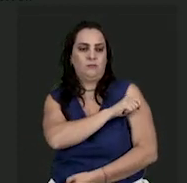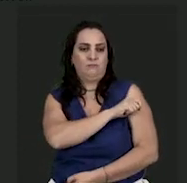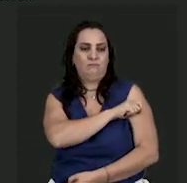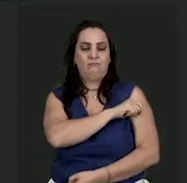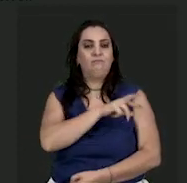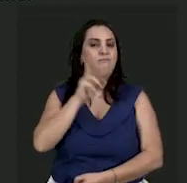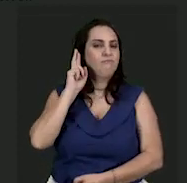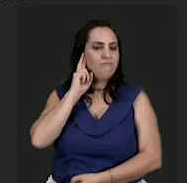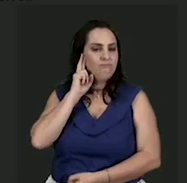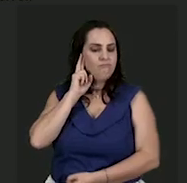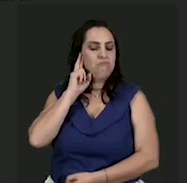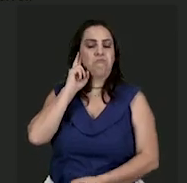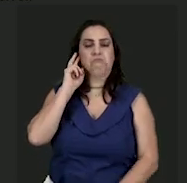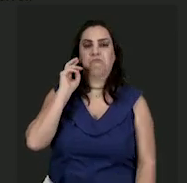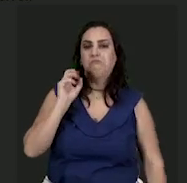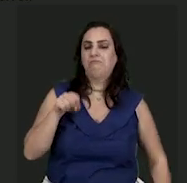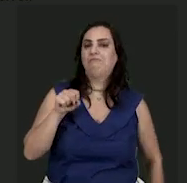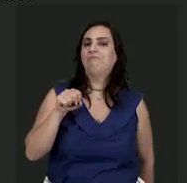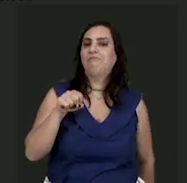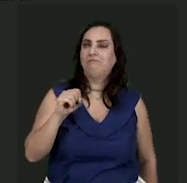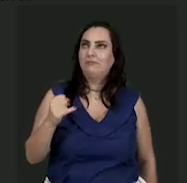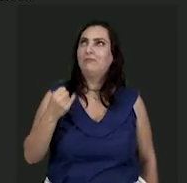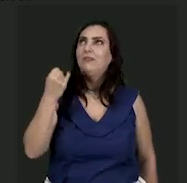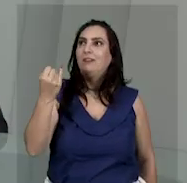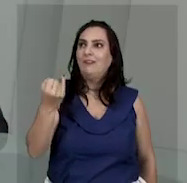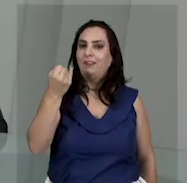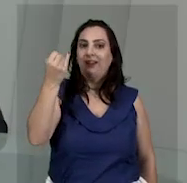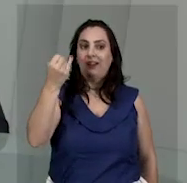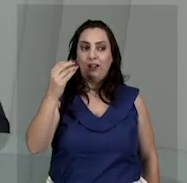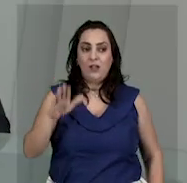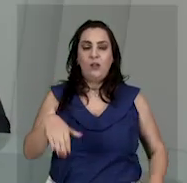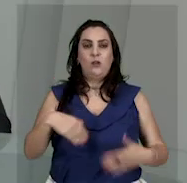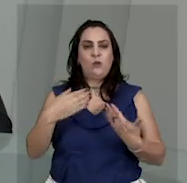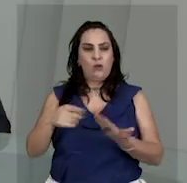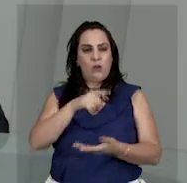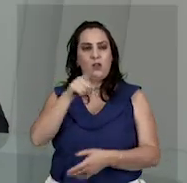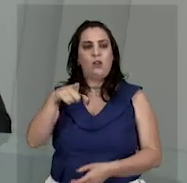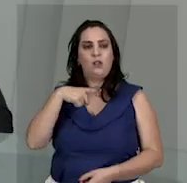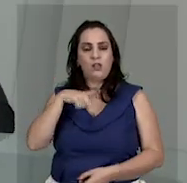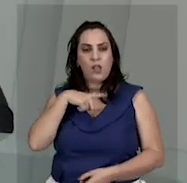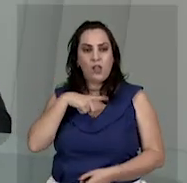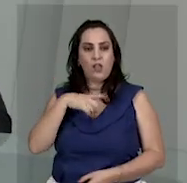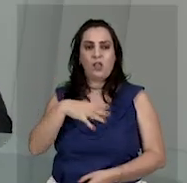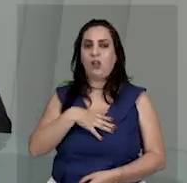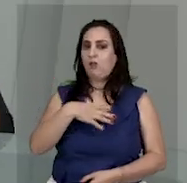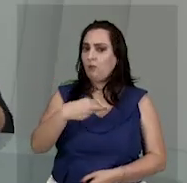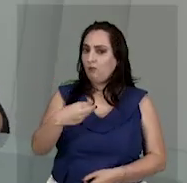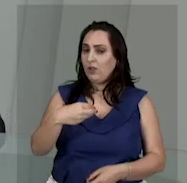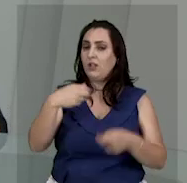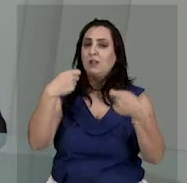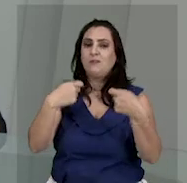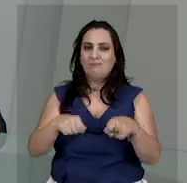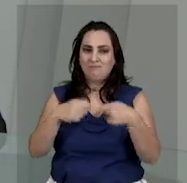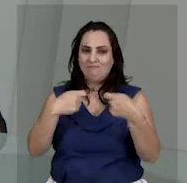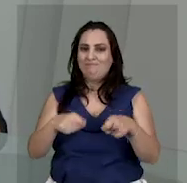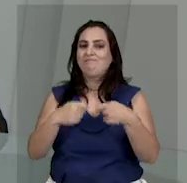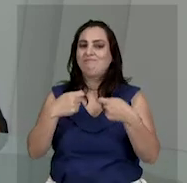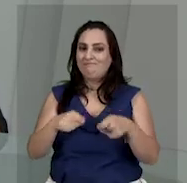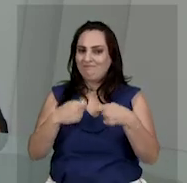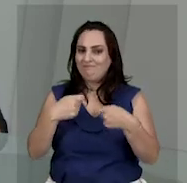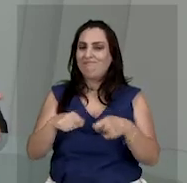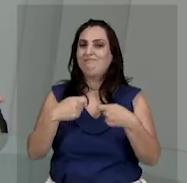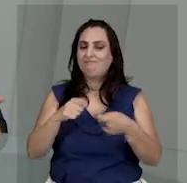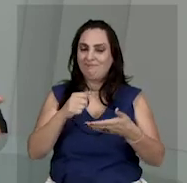importantíssimo, né? Eu falo que quando você tem um filho que necessita, seja de qual for a necessidade,